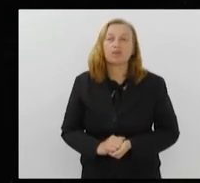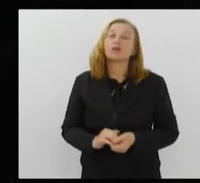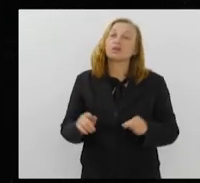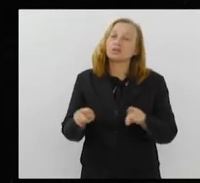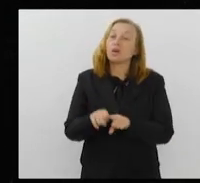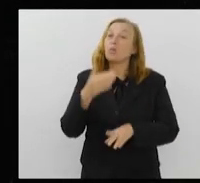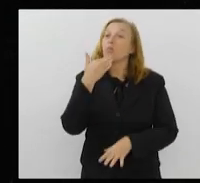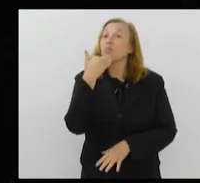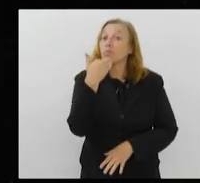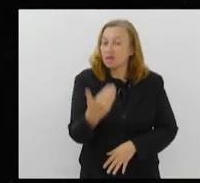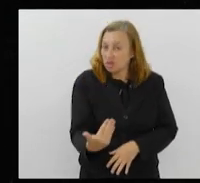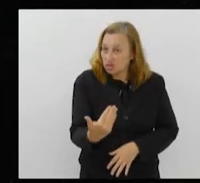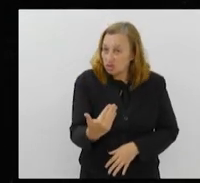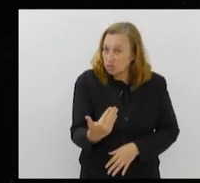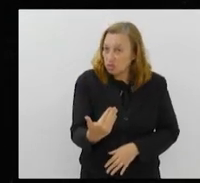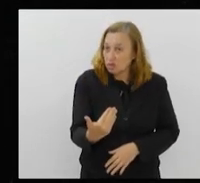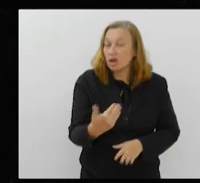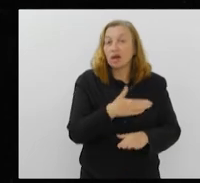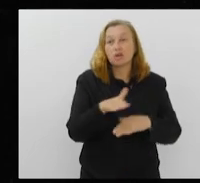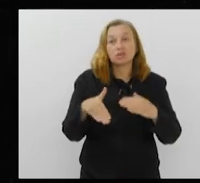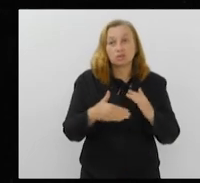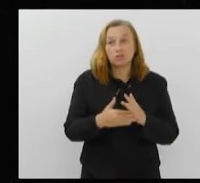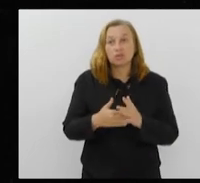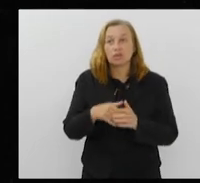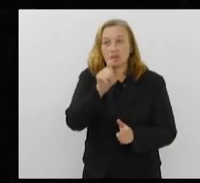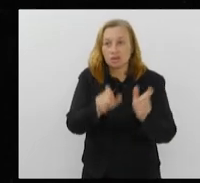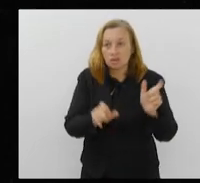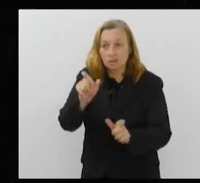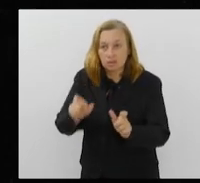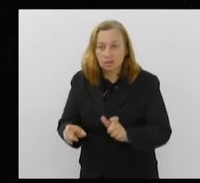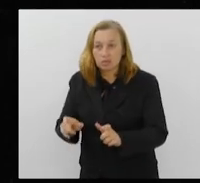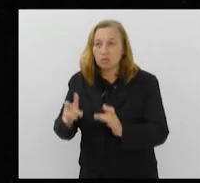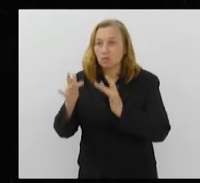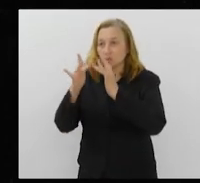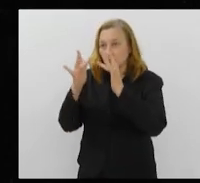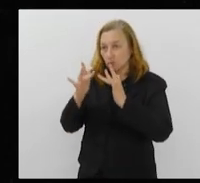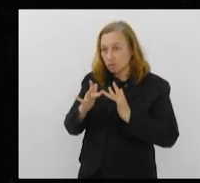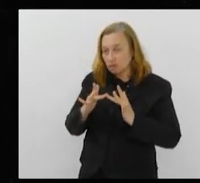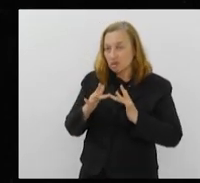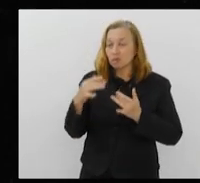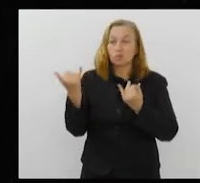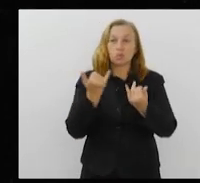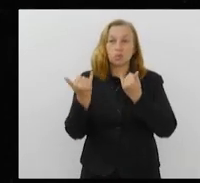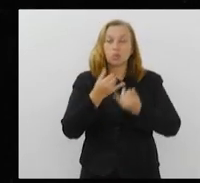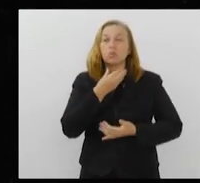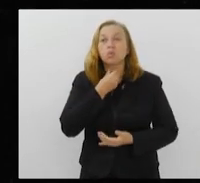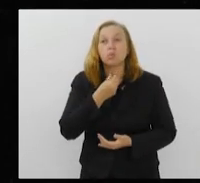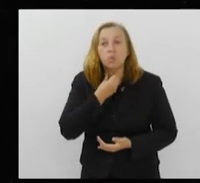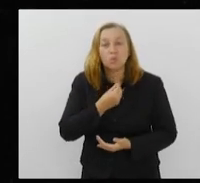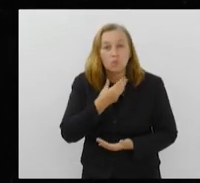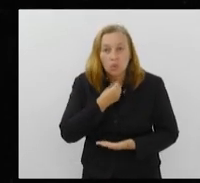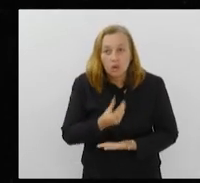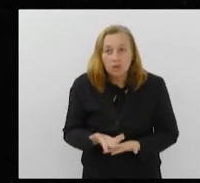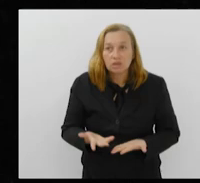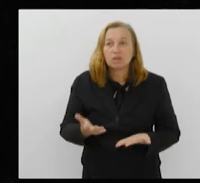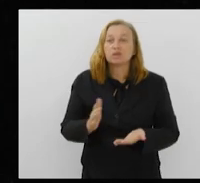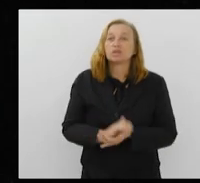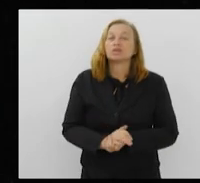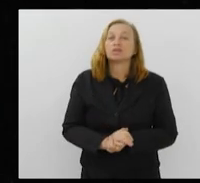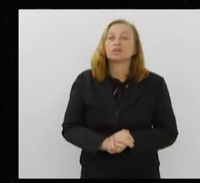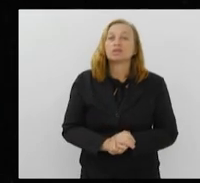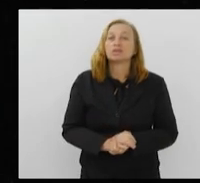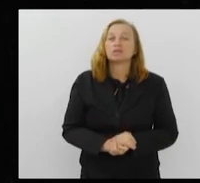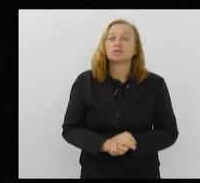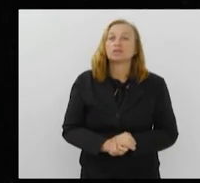um pedido, digamos, a todas as pessoas que estão tendo contato com essas notícias falsas, com essas as